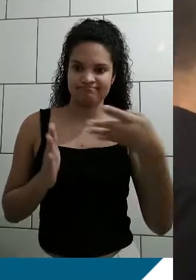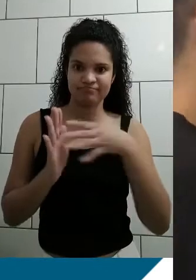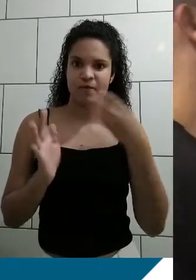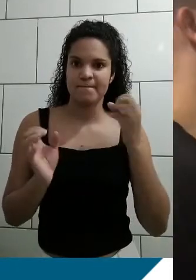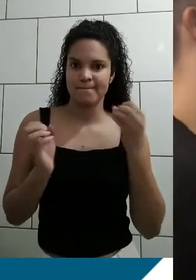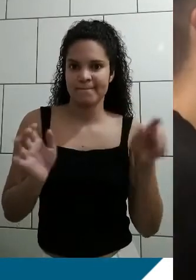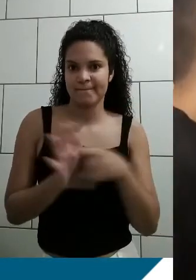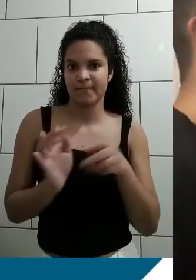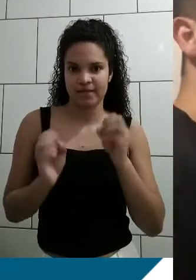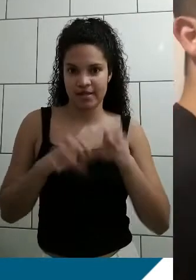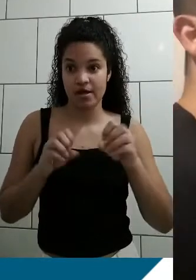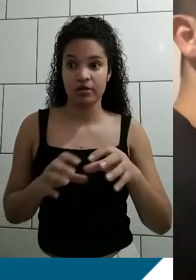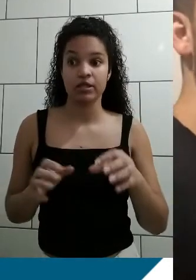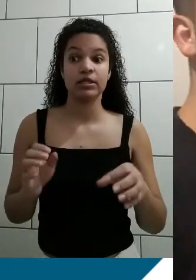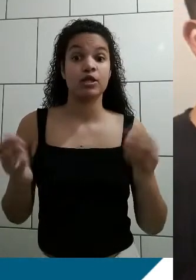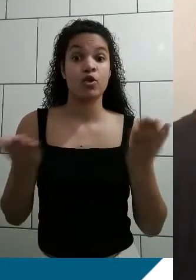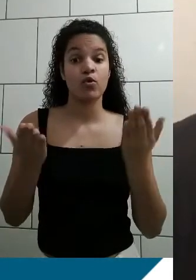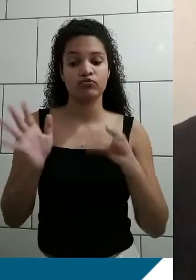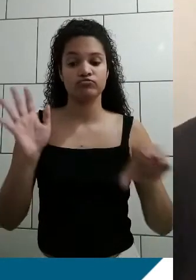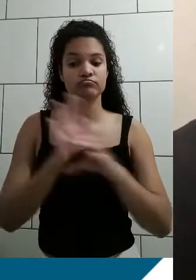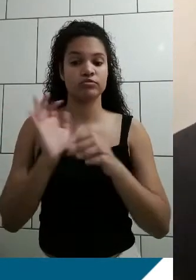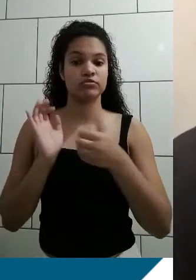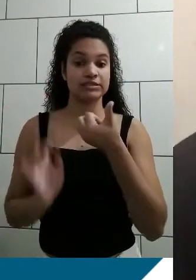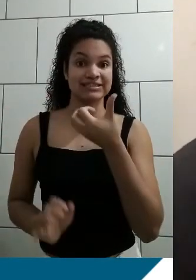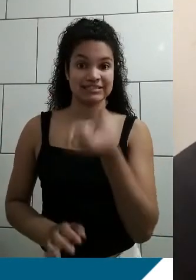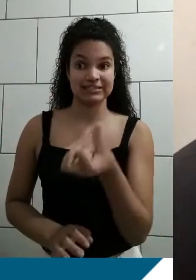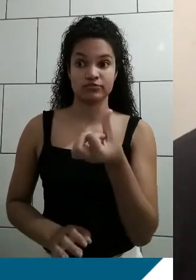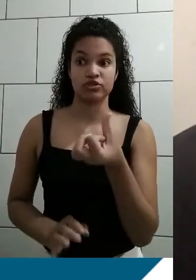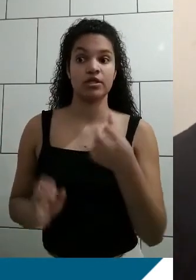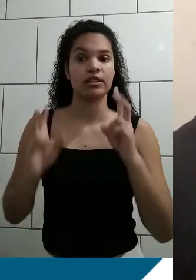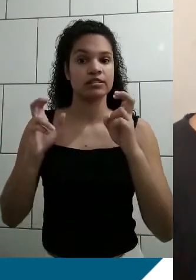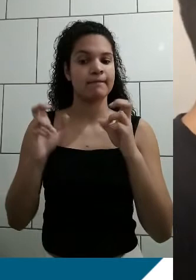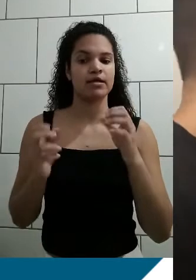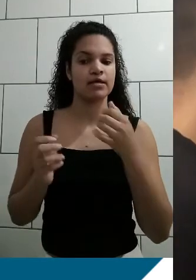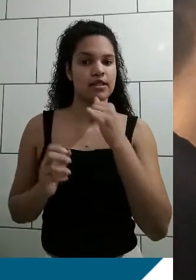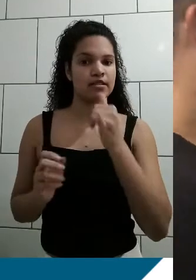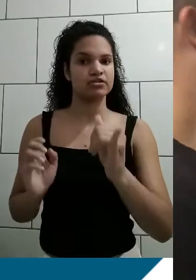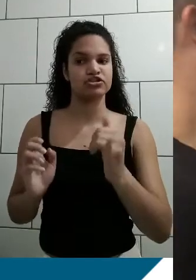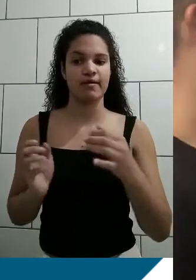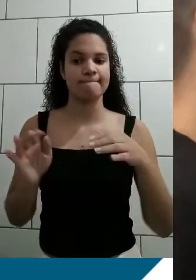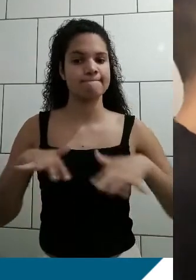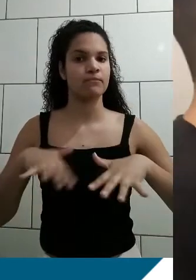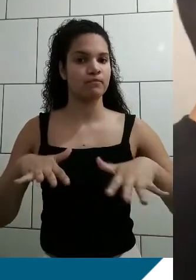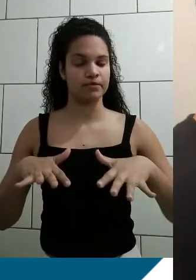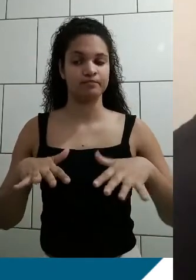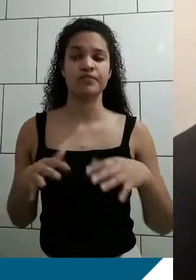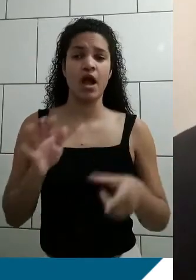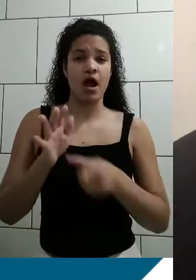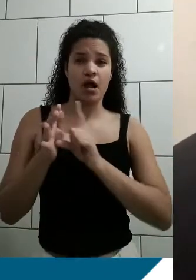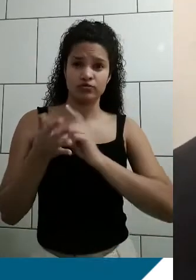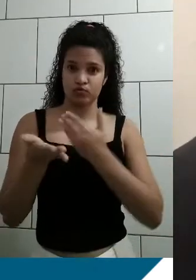agora o capítulo de número 16, que trata a energia mecânica e a sua conservação. Bom, antes de iniciar